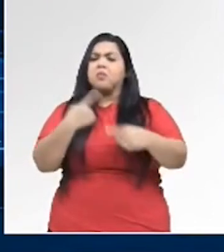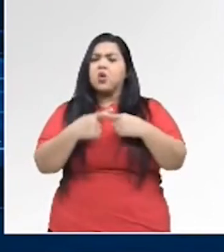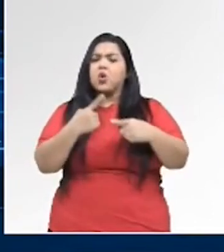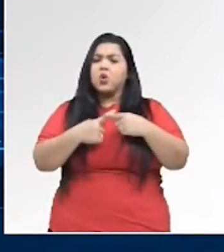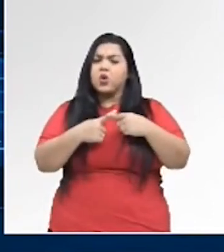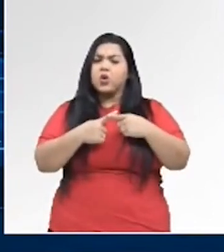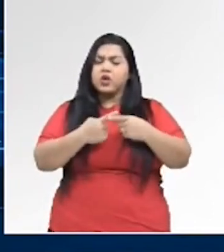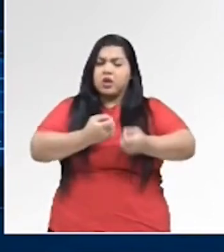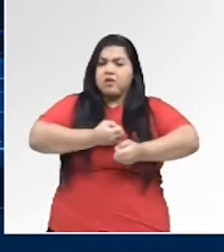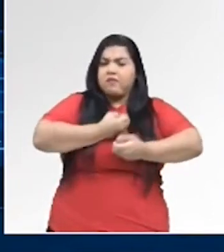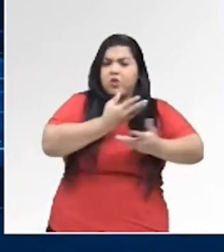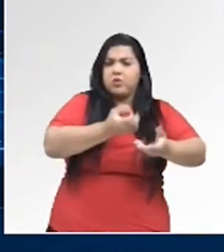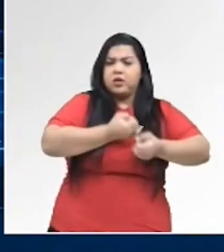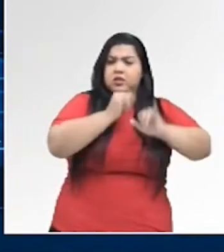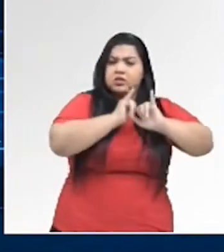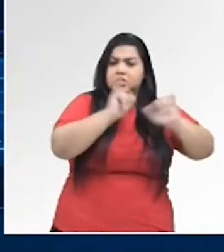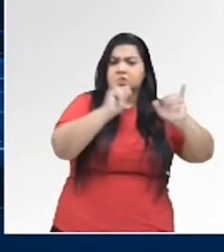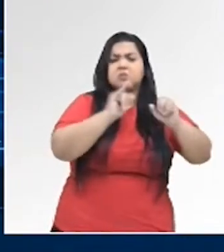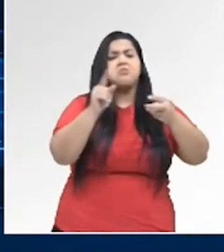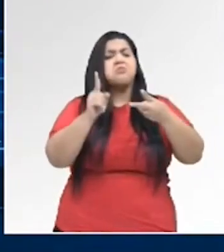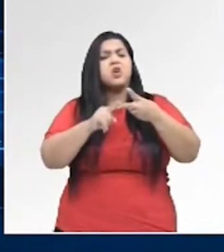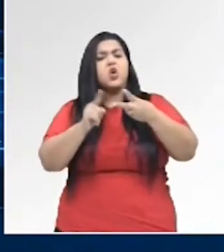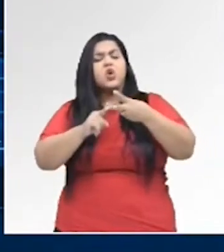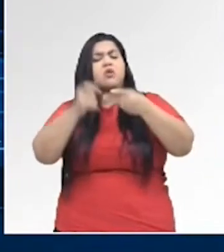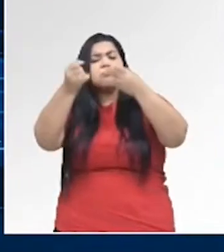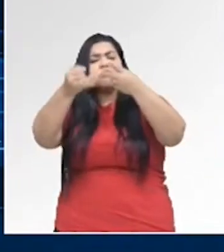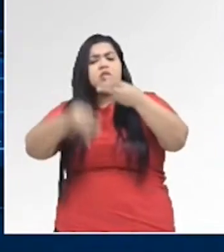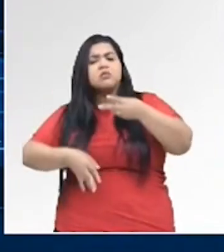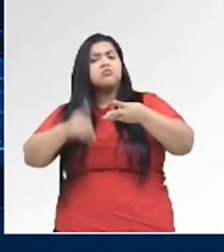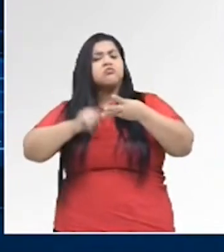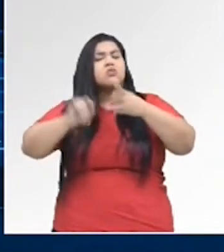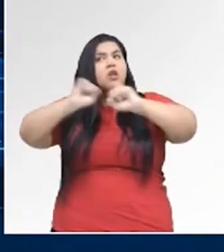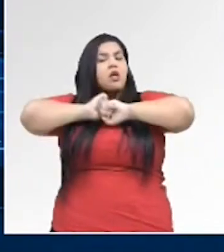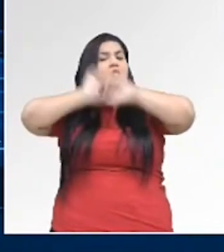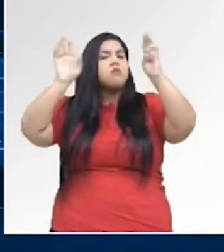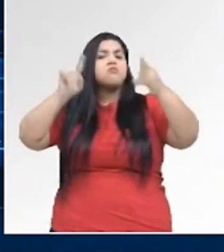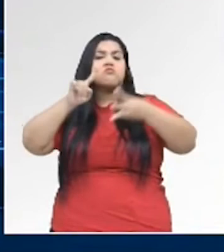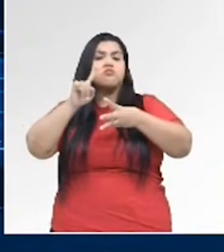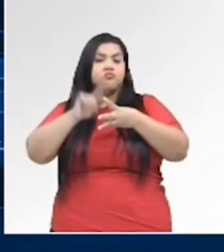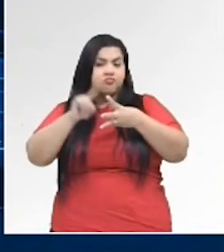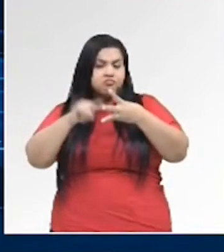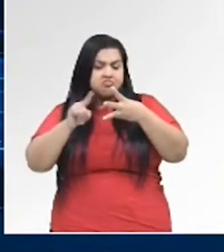informativa? Por que explicativa? Por que esclarecedora, né? Porque